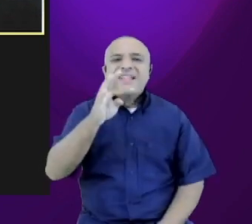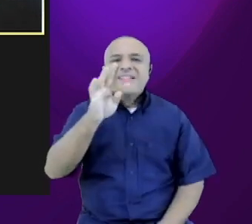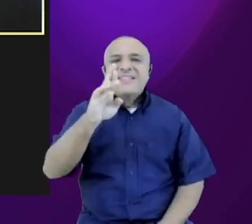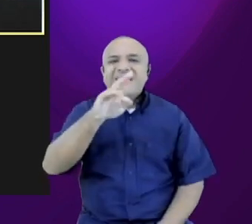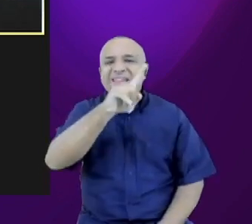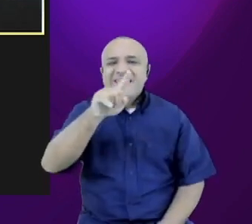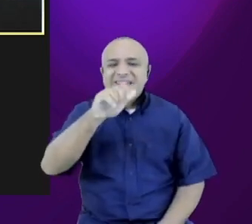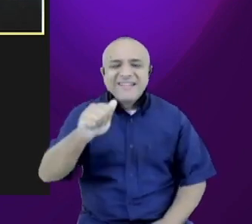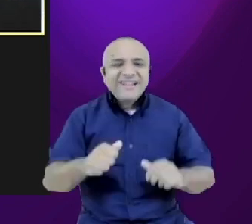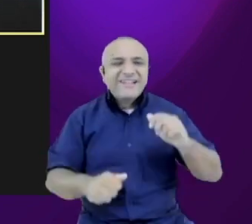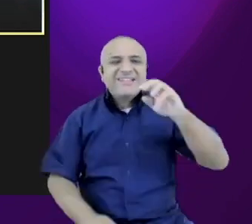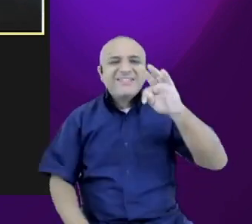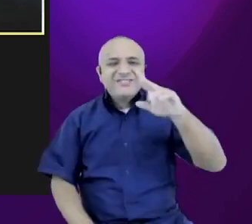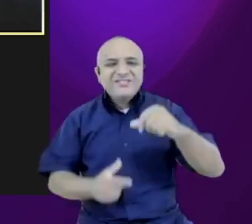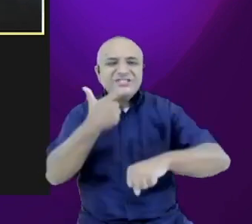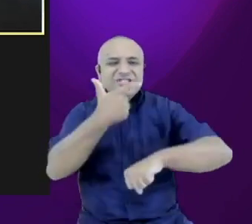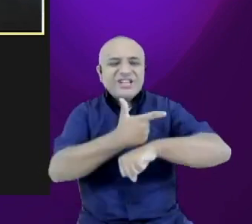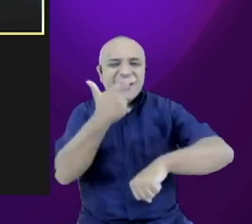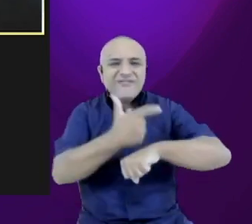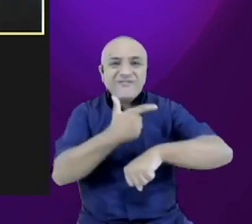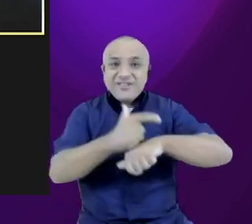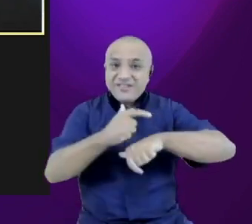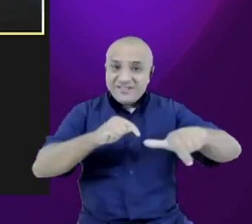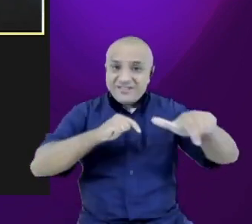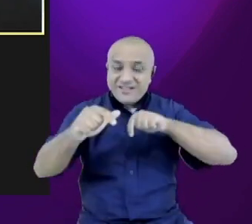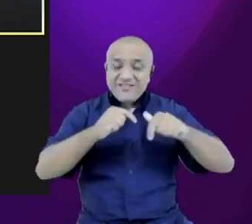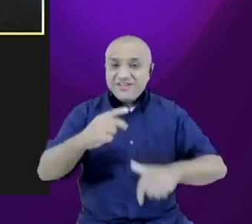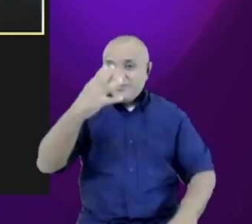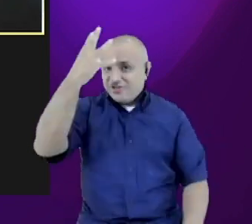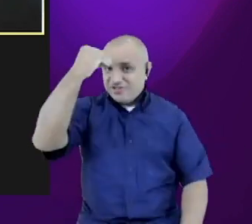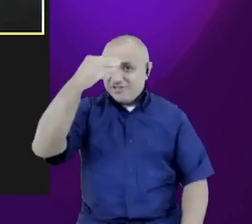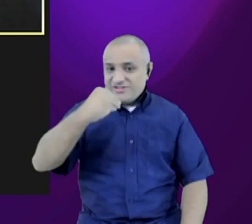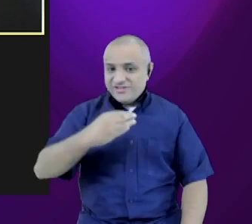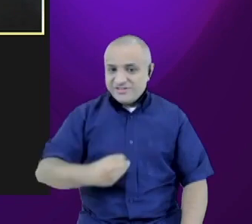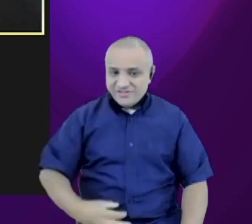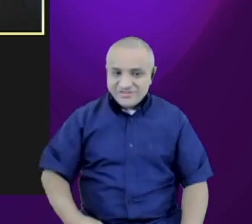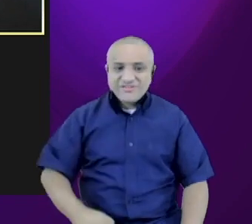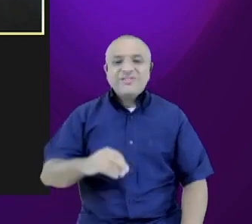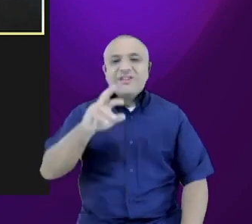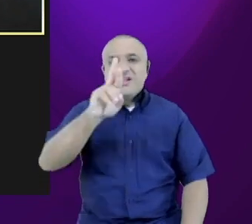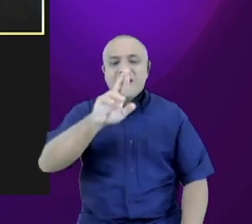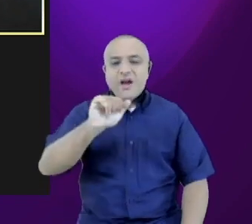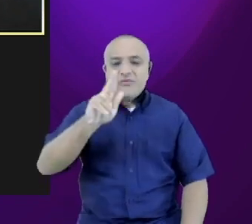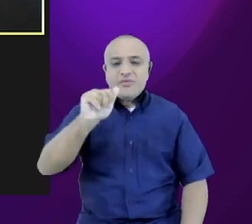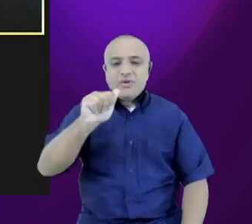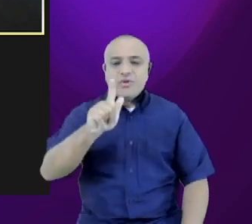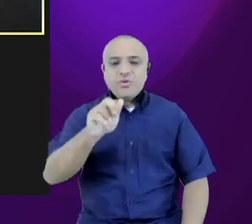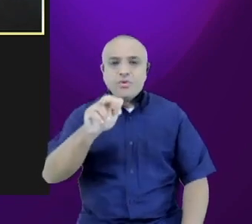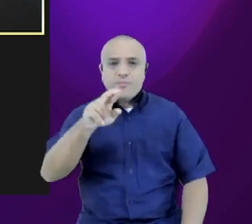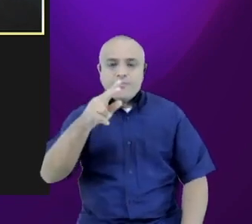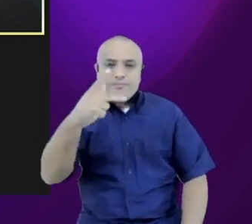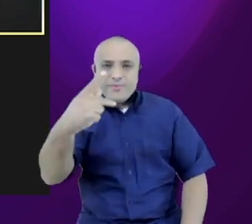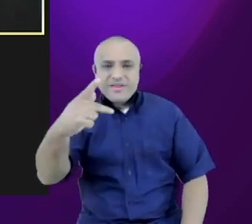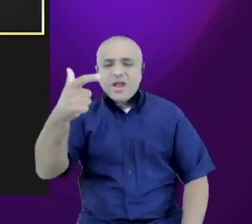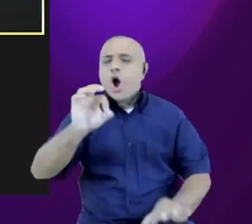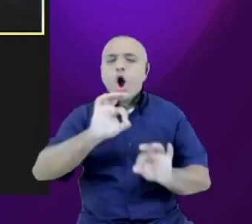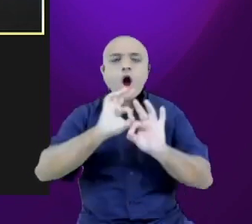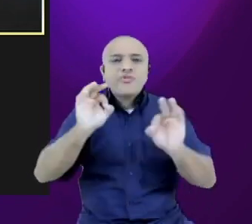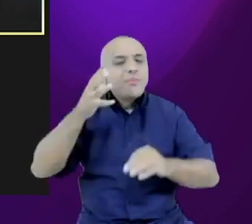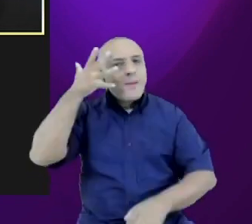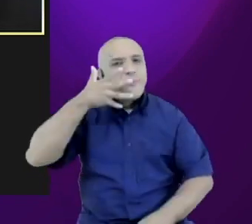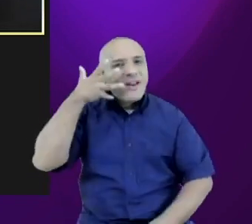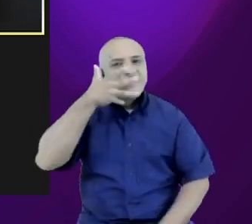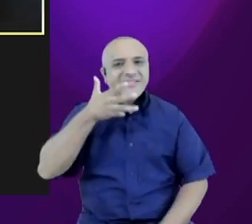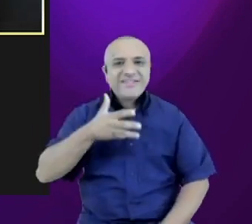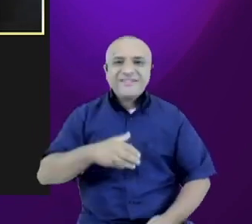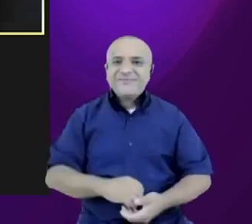Carvalho Machado, chefe de serviço de radiologia da United Health Group. Obrigado a todos e ótima palestra.